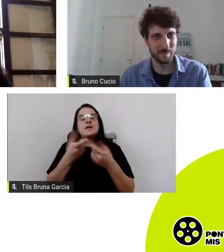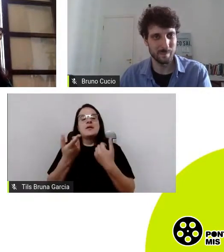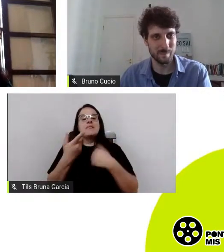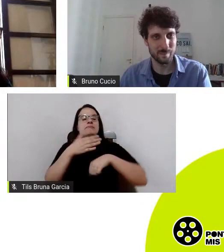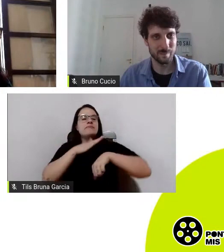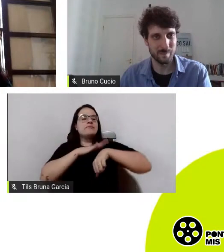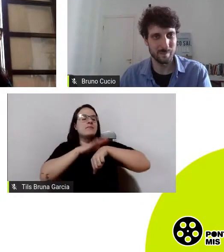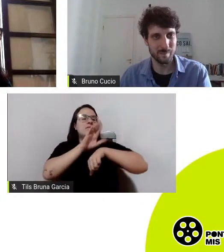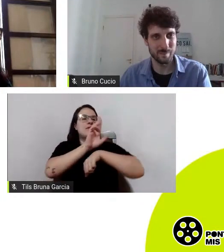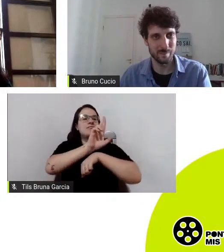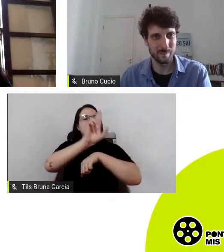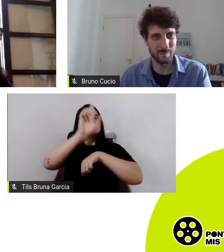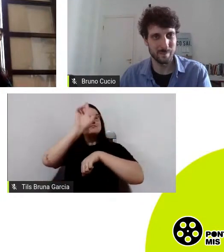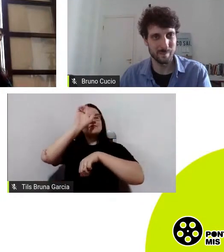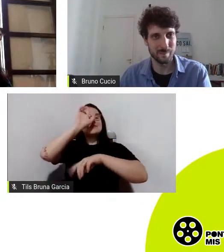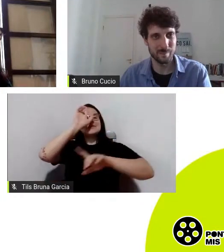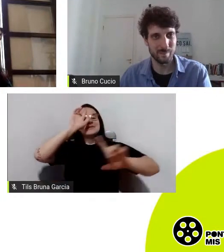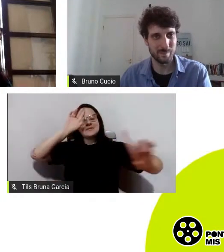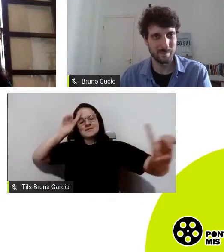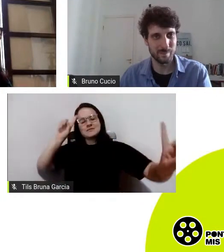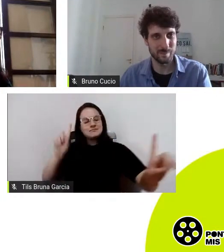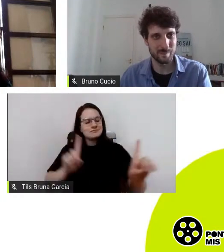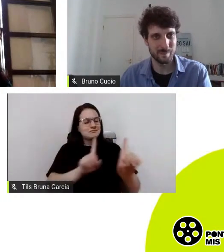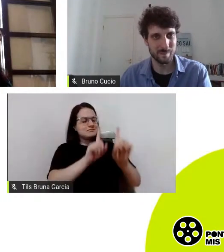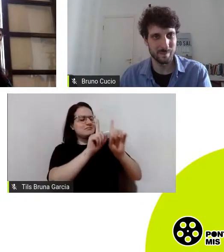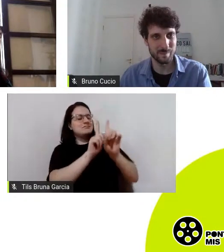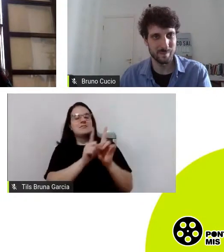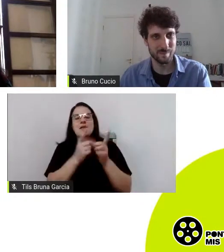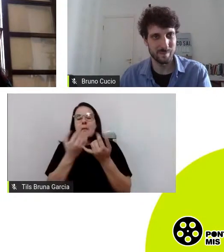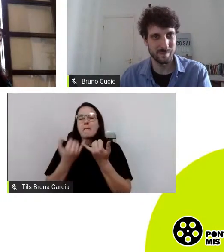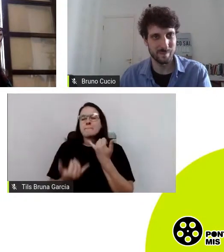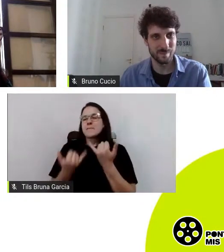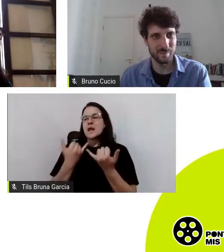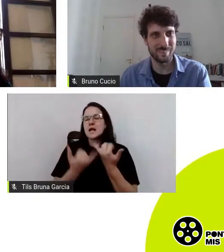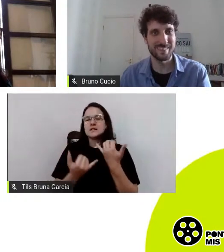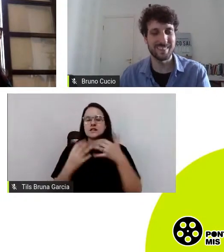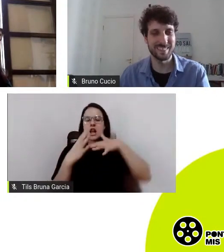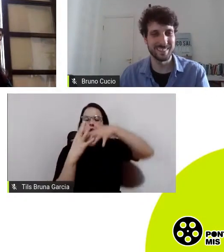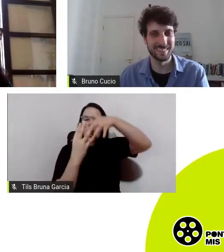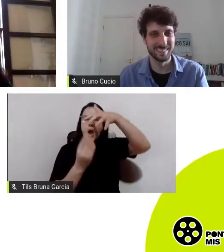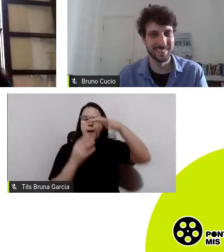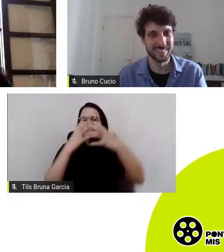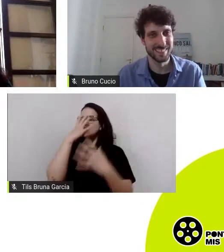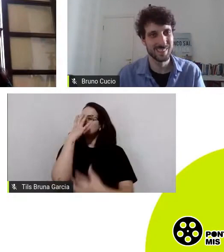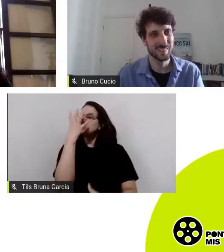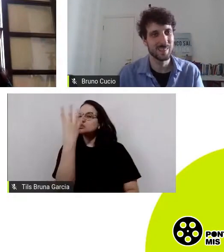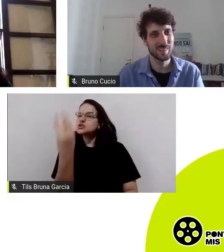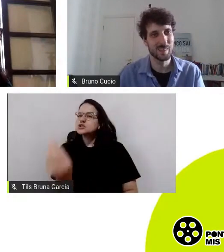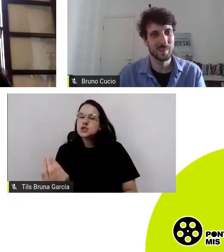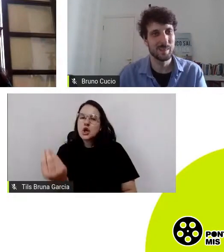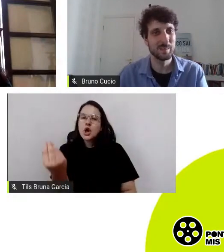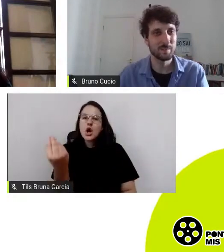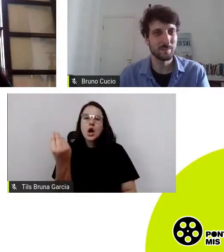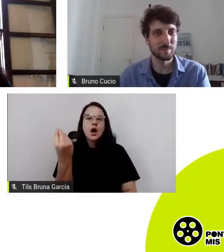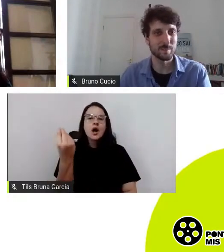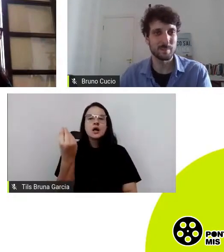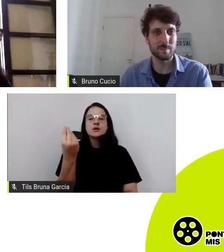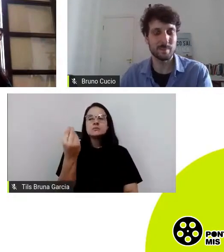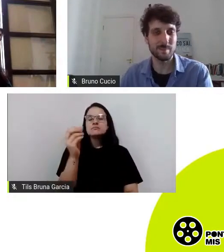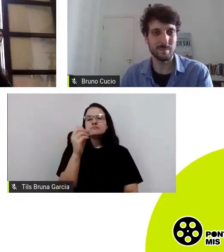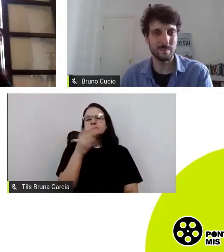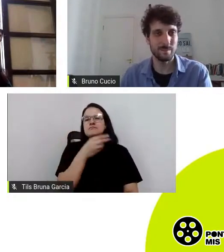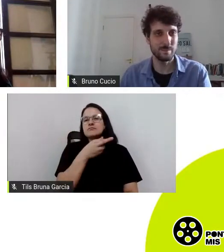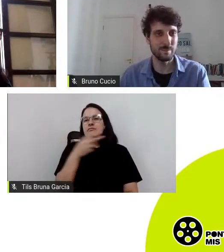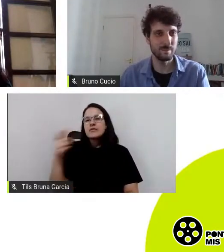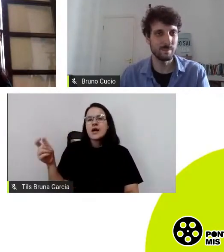Me Encontrar Junto a Você. É uma coisa de lobisomem, Saci Pererê, tem uma coisa de ver com um monstro gaúcho. Tem isso